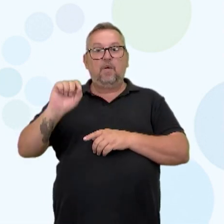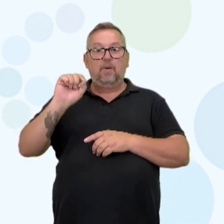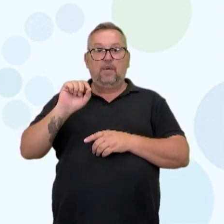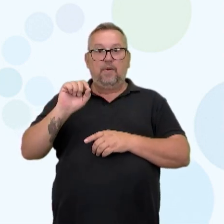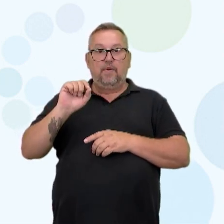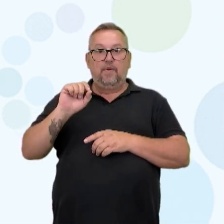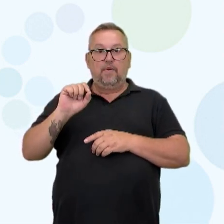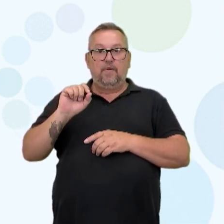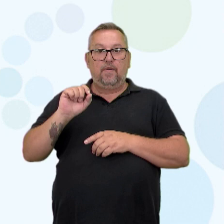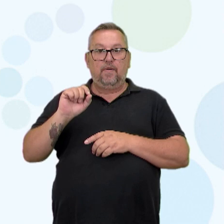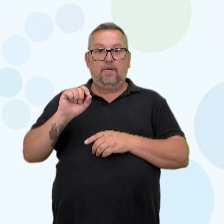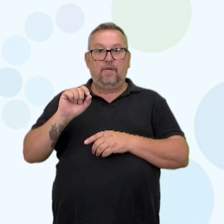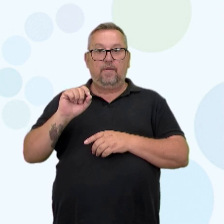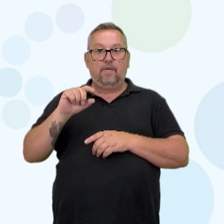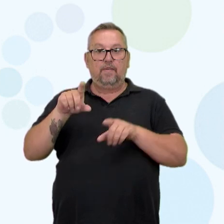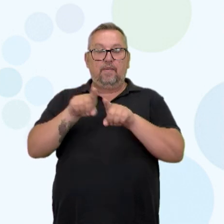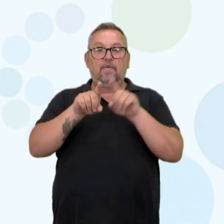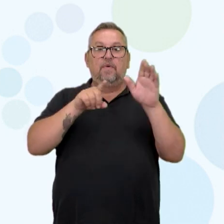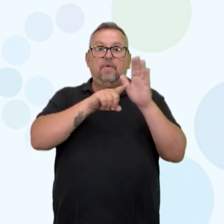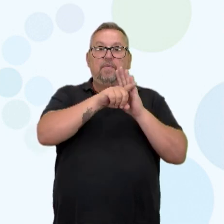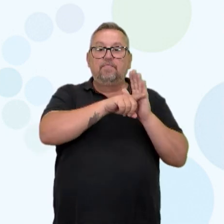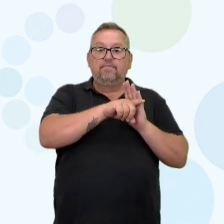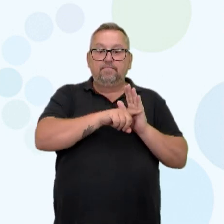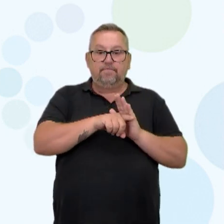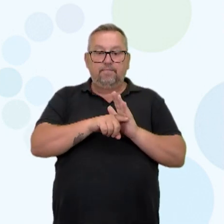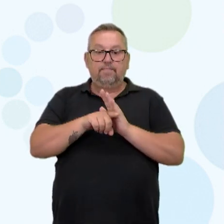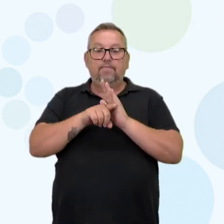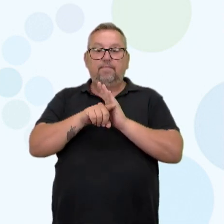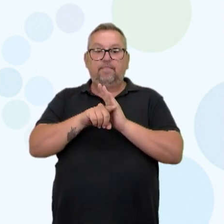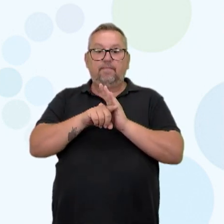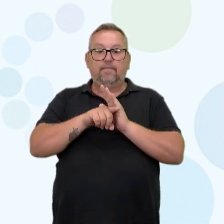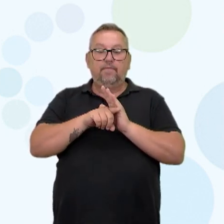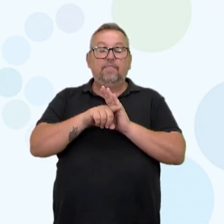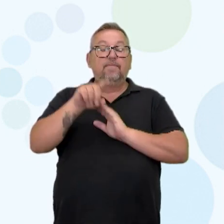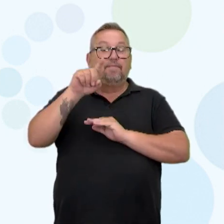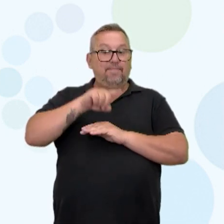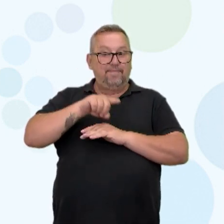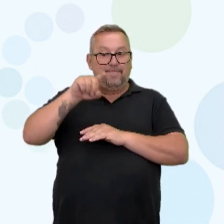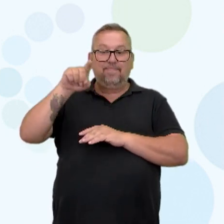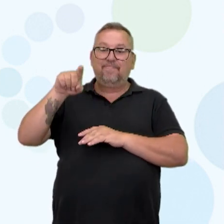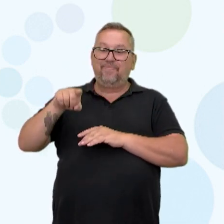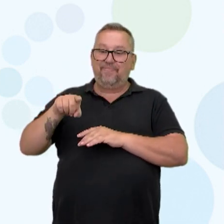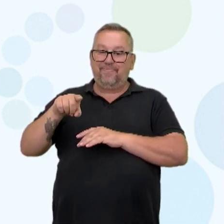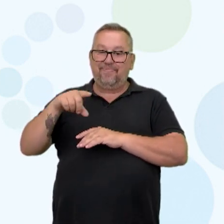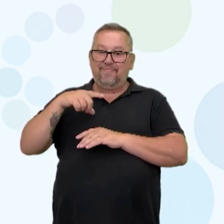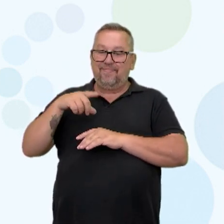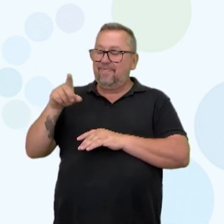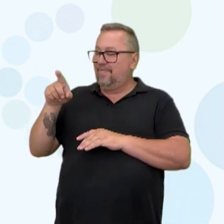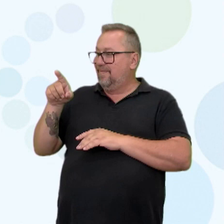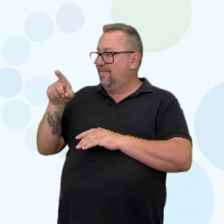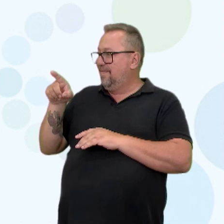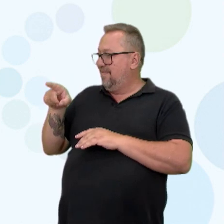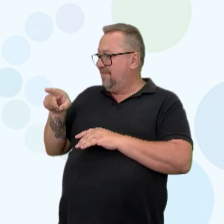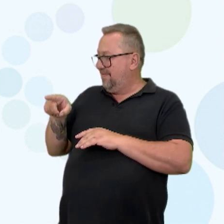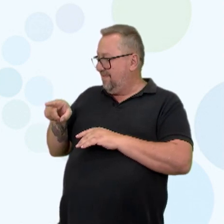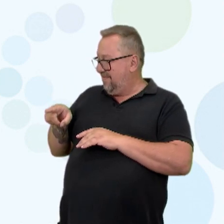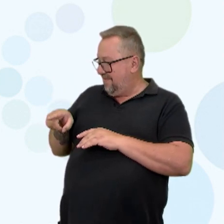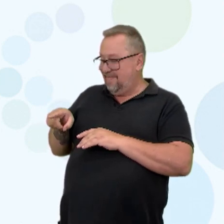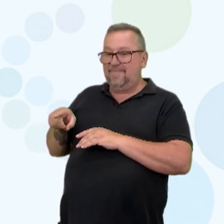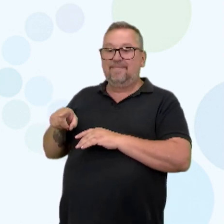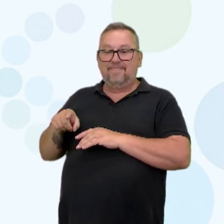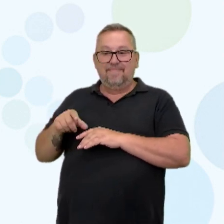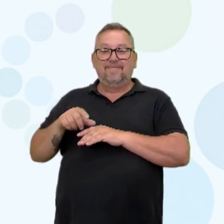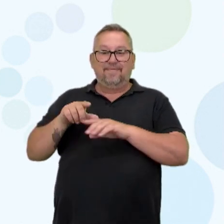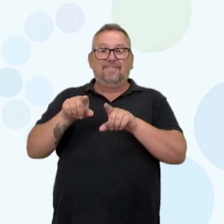dessa atividade, investigação científica. E aí nós temos aí as 3 habilidades que fazem